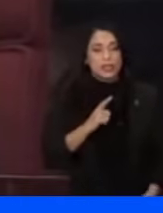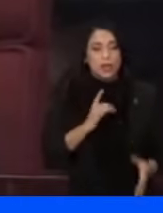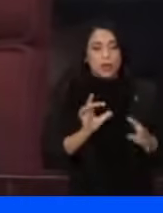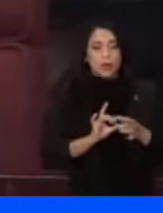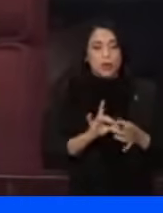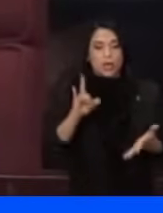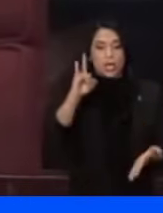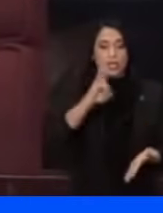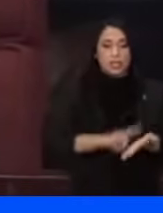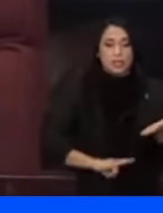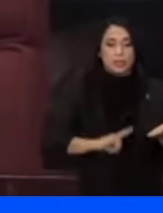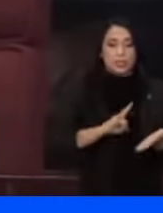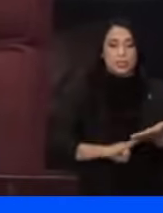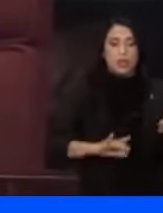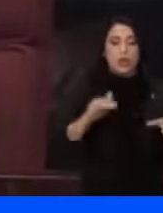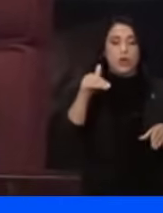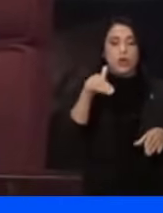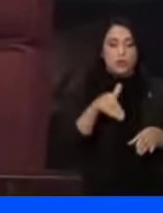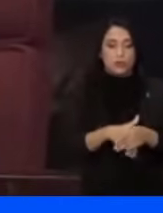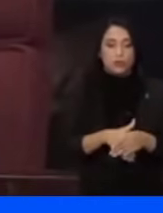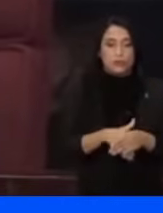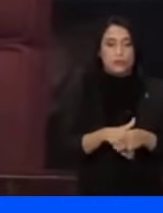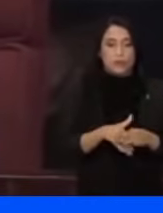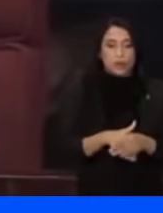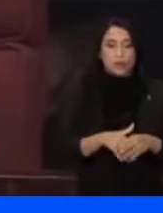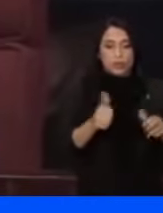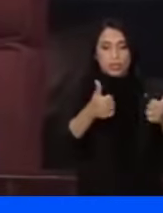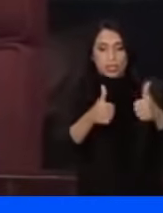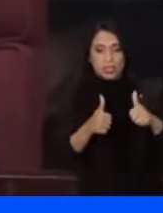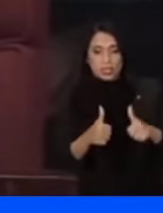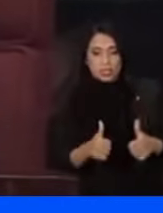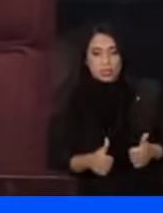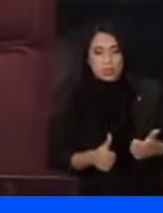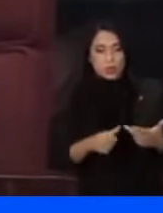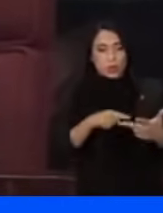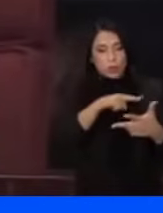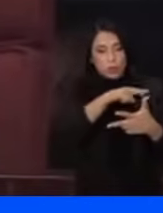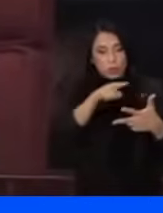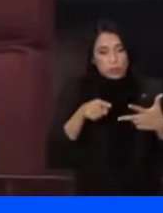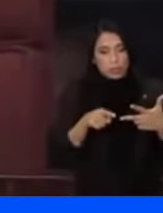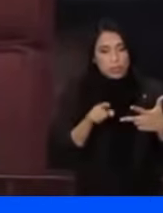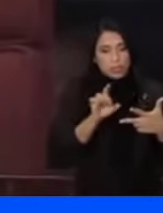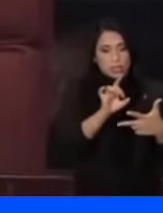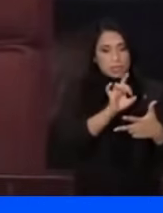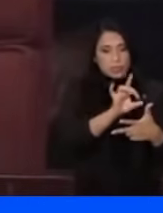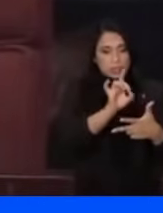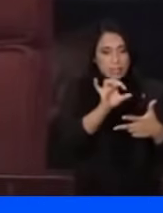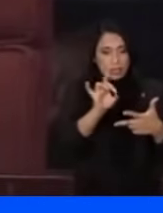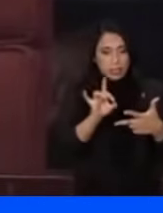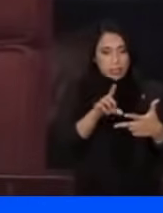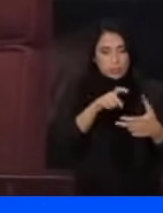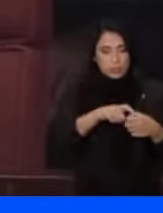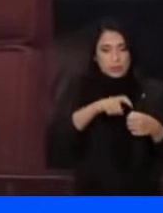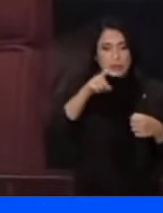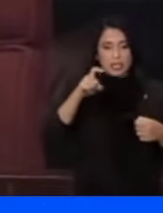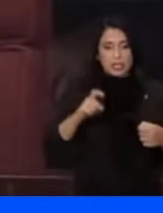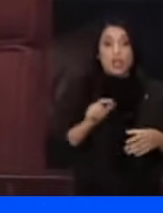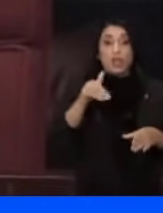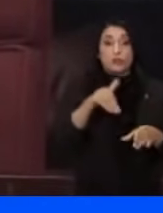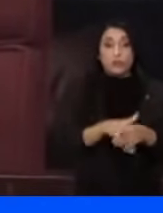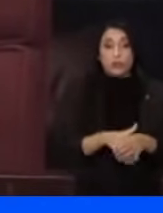liminar um voto que analisou toda a questão da separação de poderes, voto esse referendado depois por